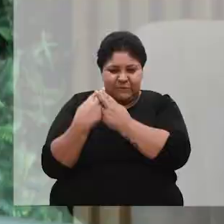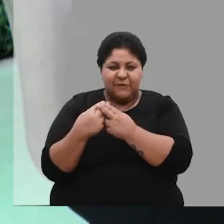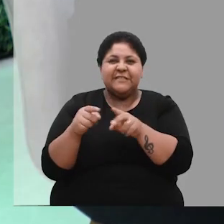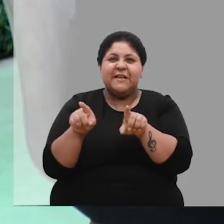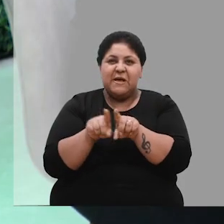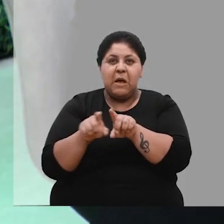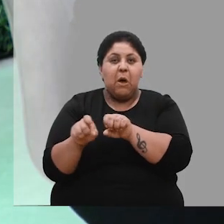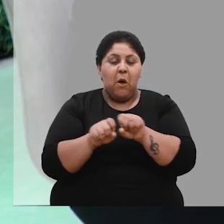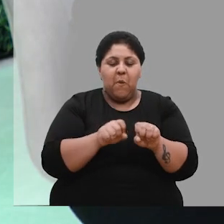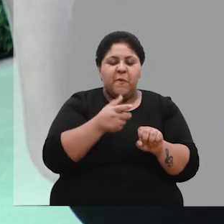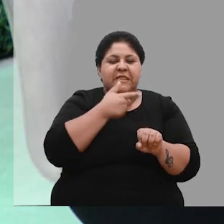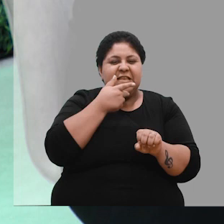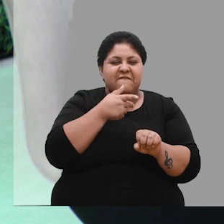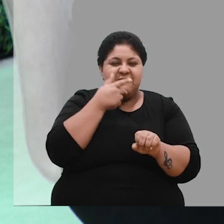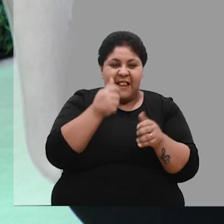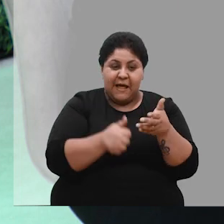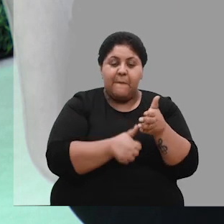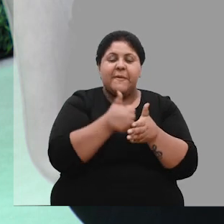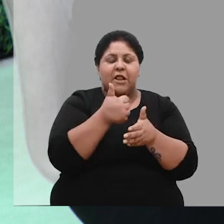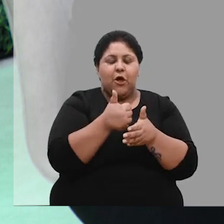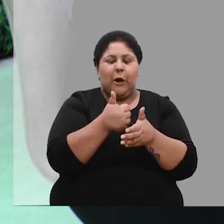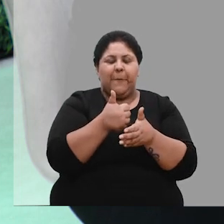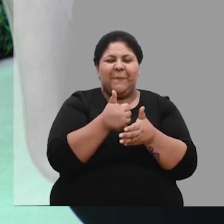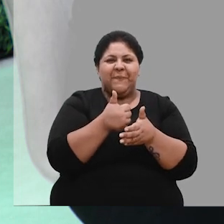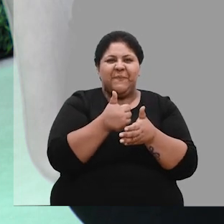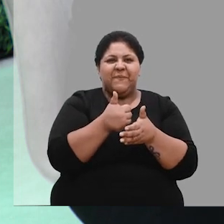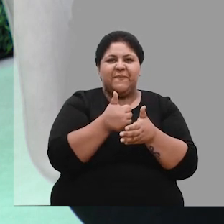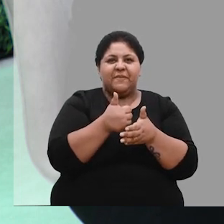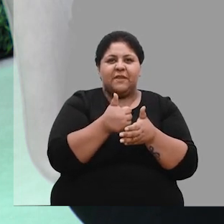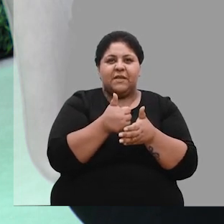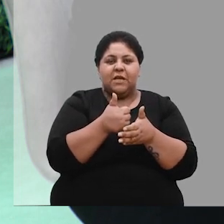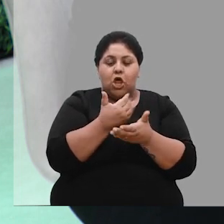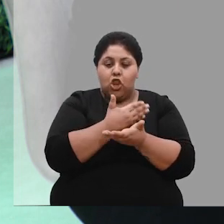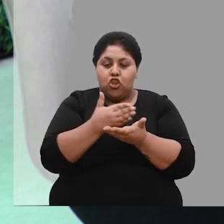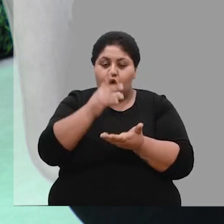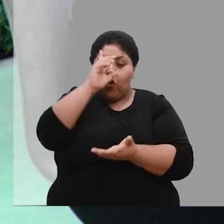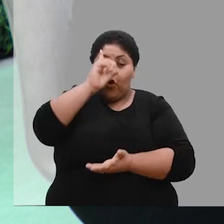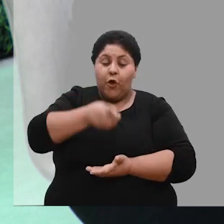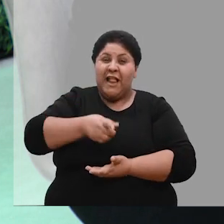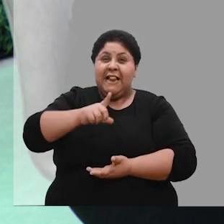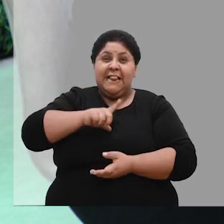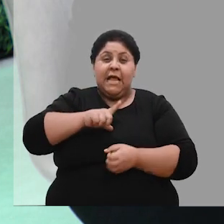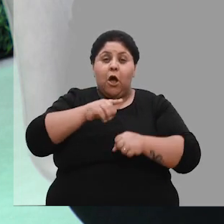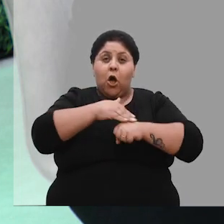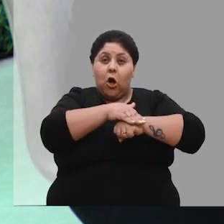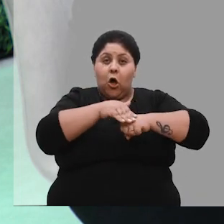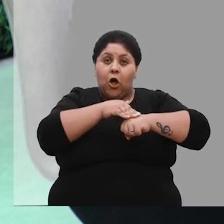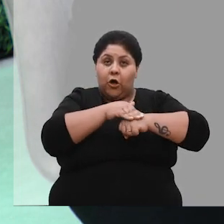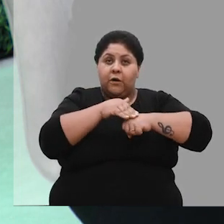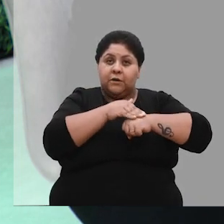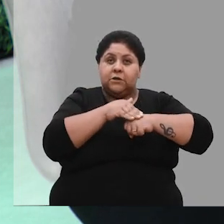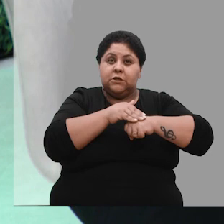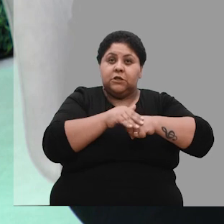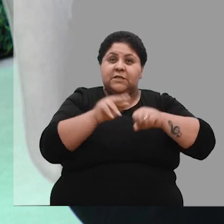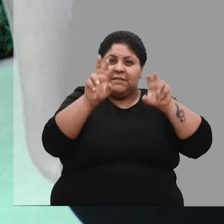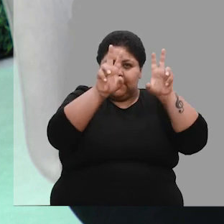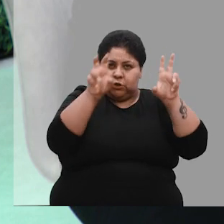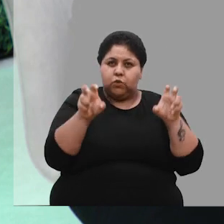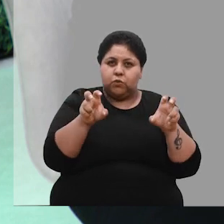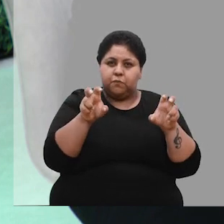isso. A Morgana vai poder falar um pouco mais para a gente também, mas logo no início do mandato, a gente teve uma conversa